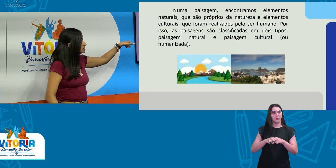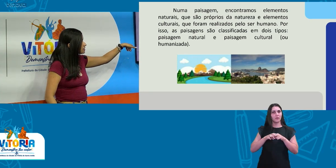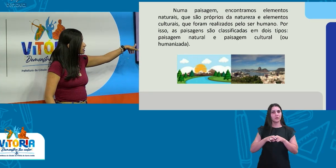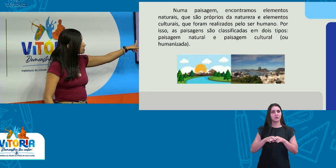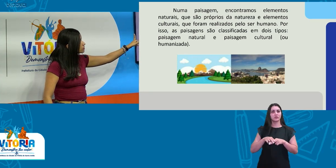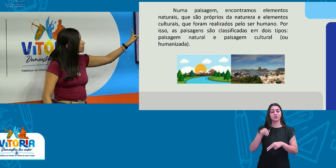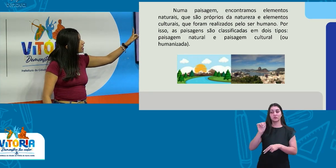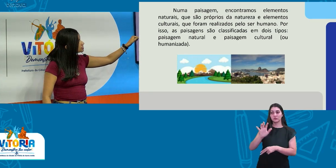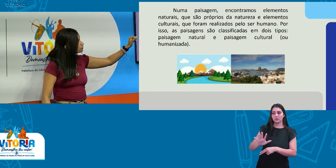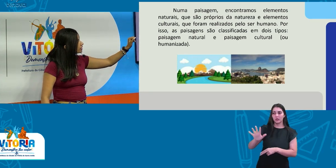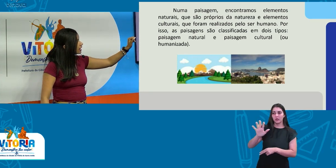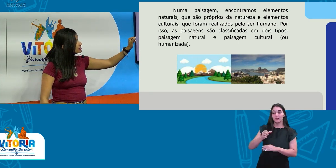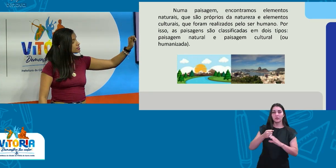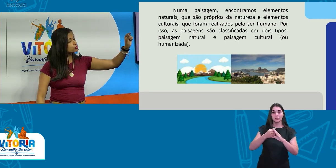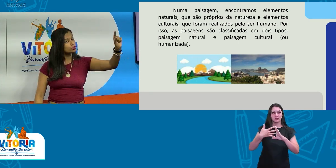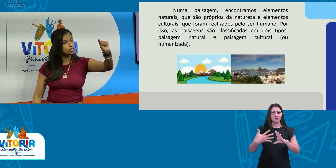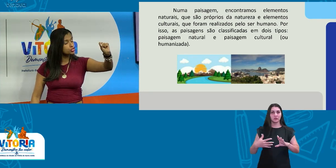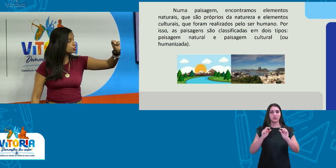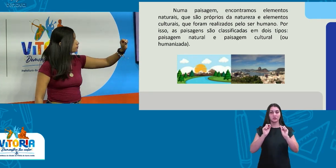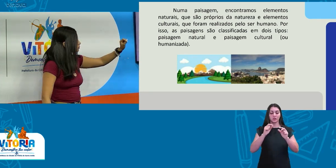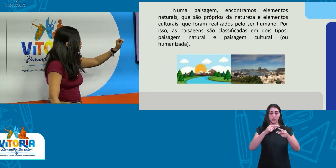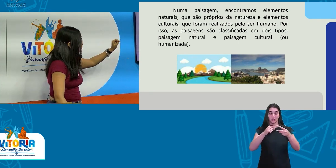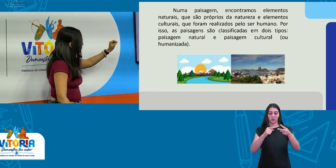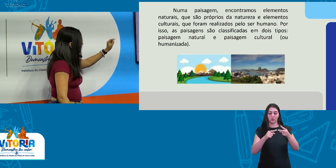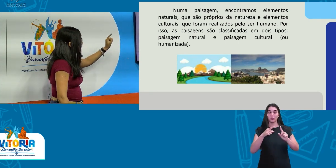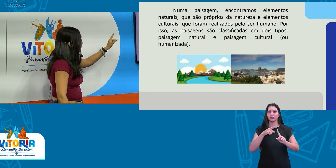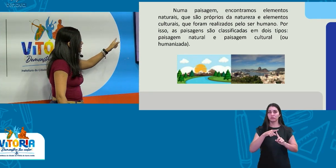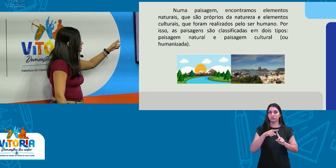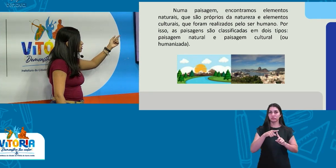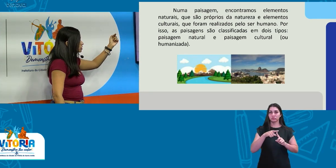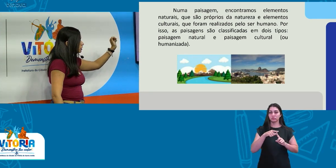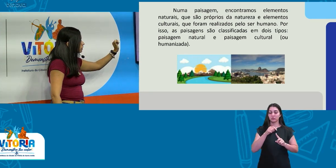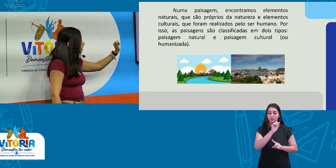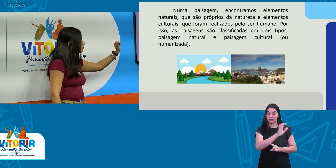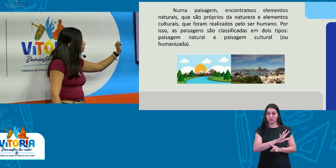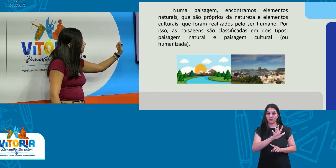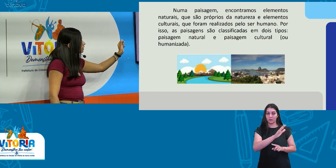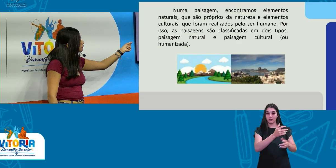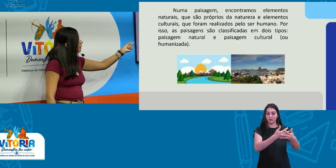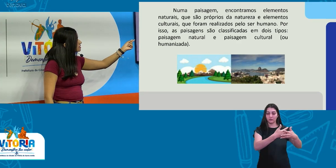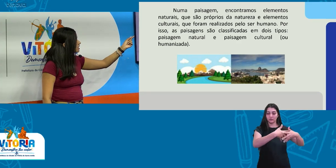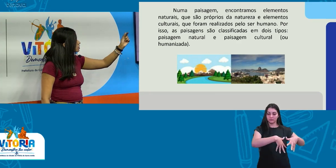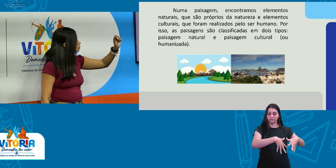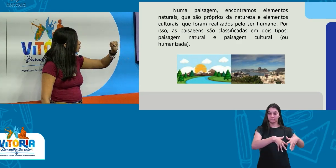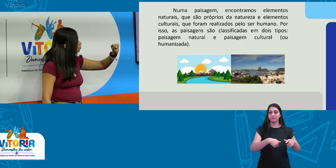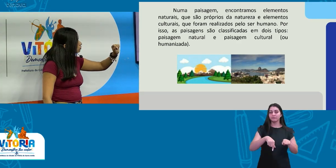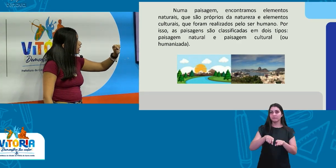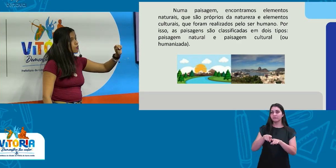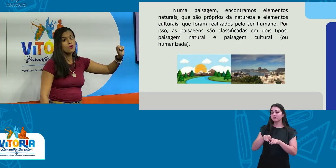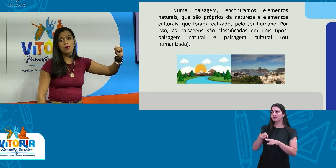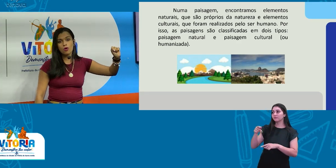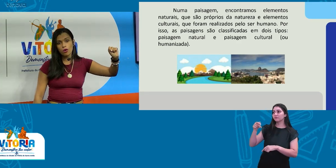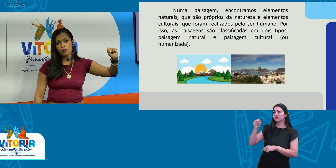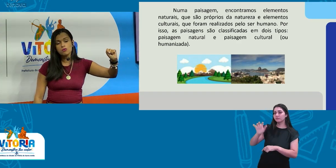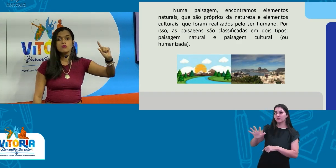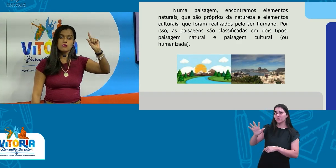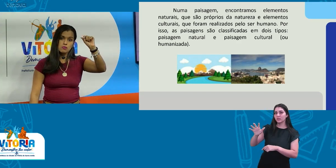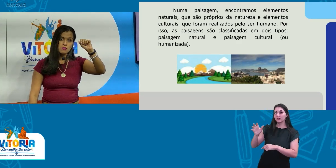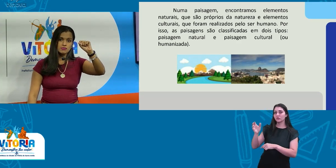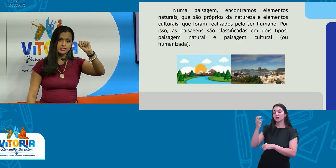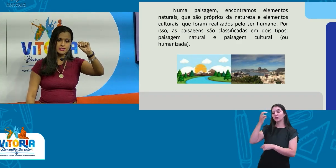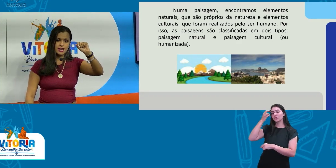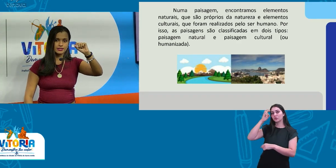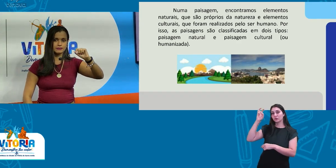as paisagens são classificadas em dois tipos: paisagem natural e paisagem cultural,